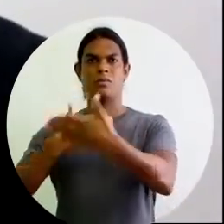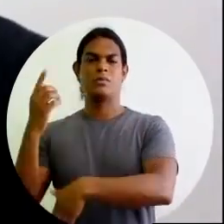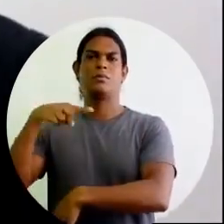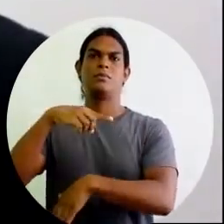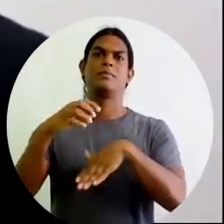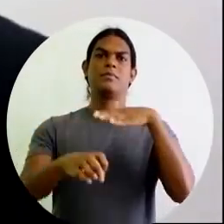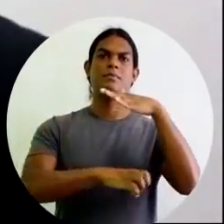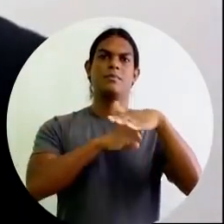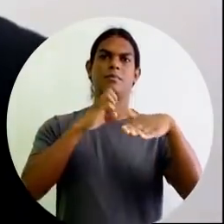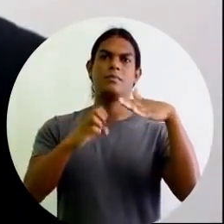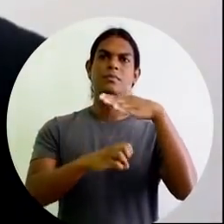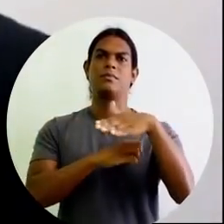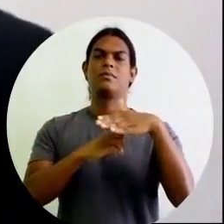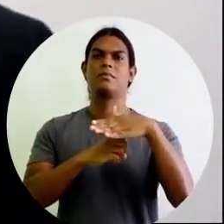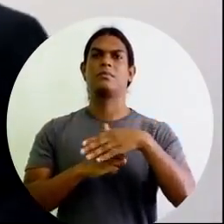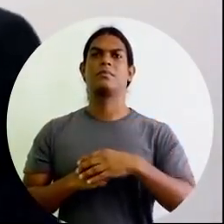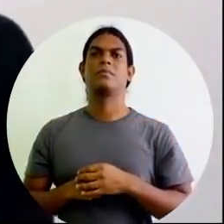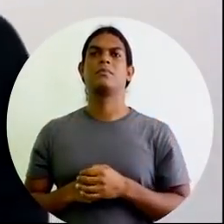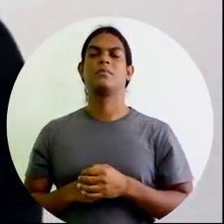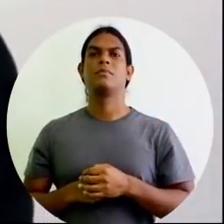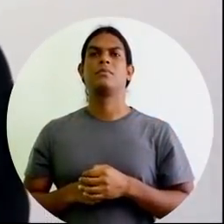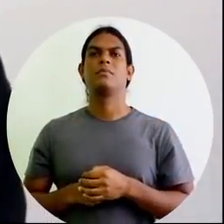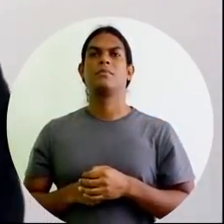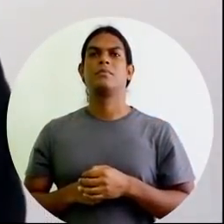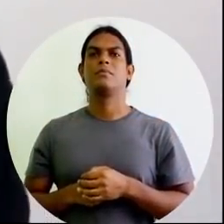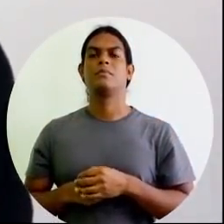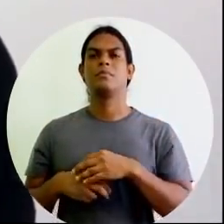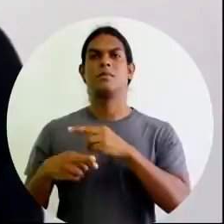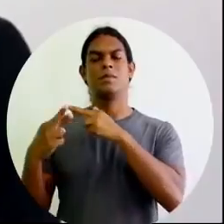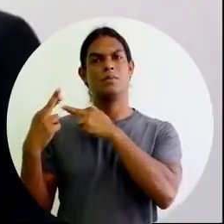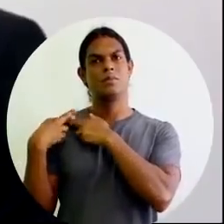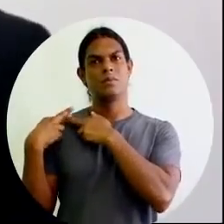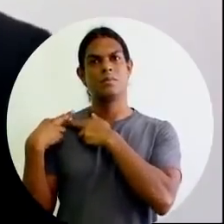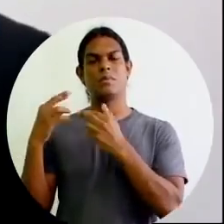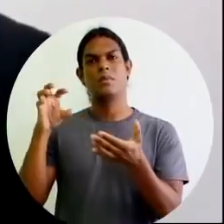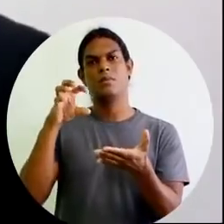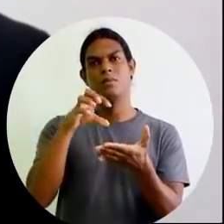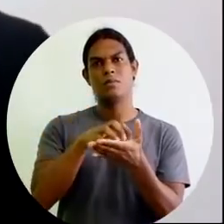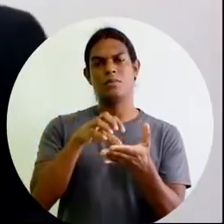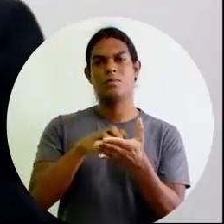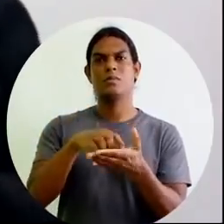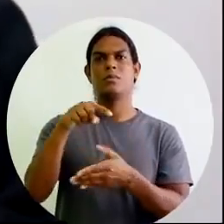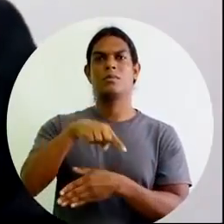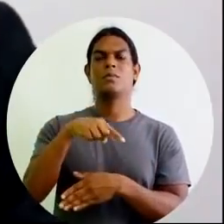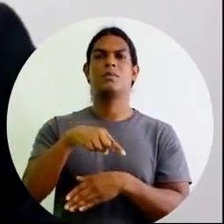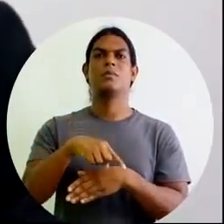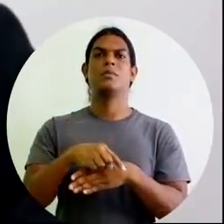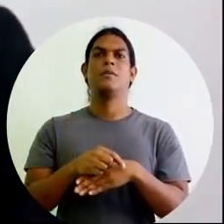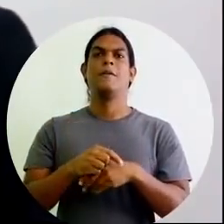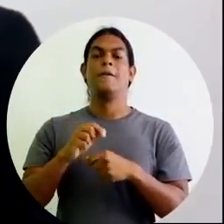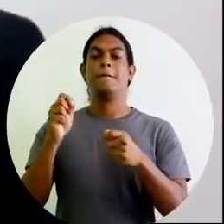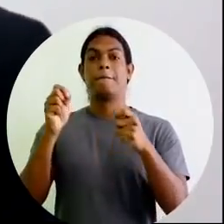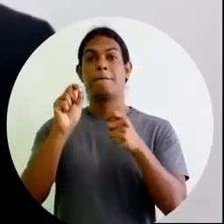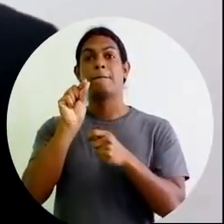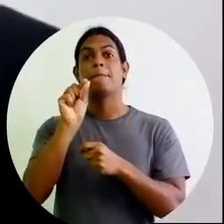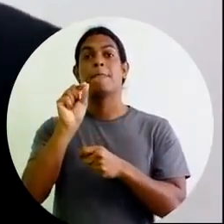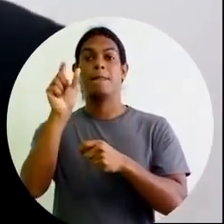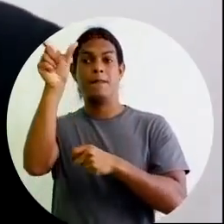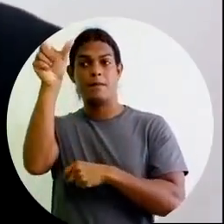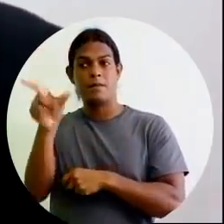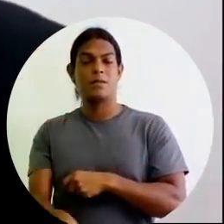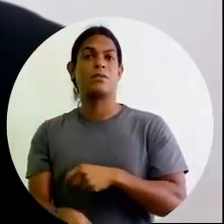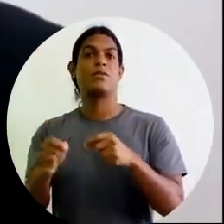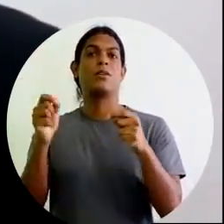desenvolvimento daquela empresa. E o desempenho do papel é justamente o que esta pessoa